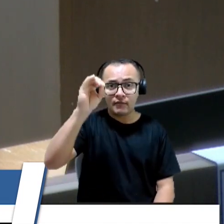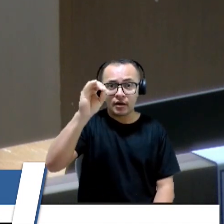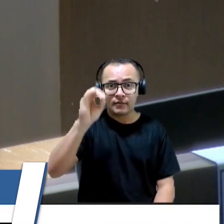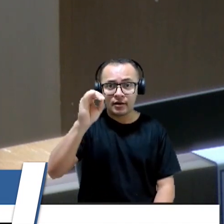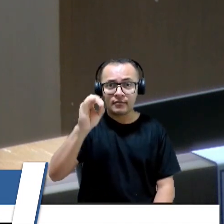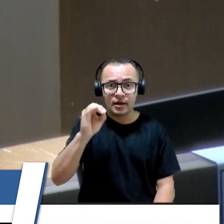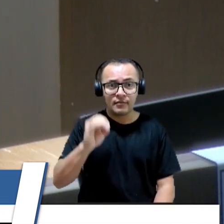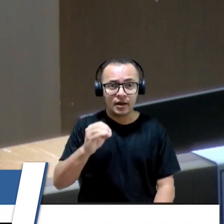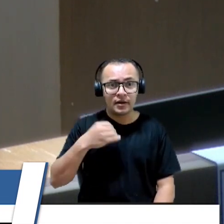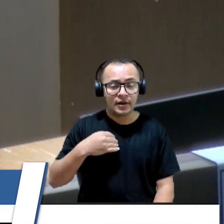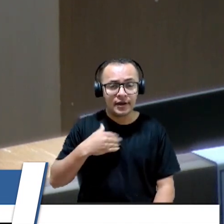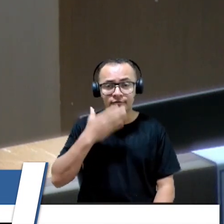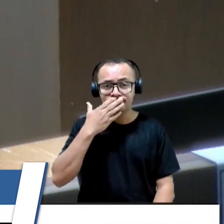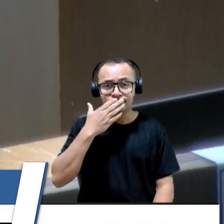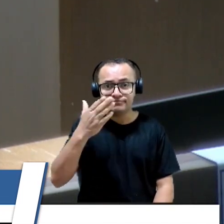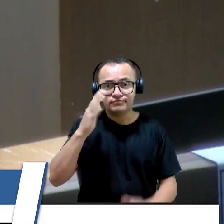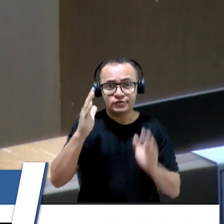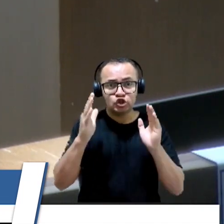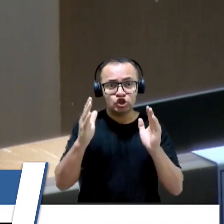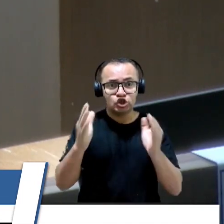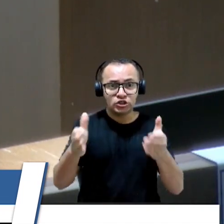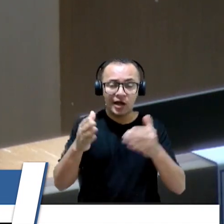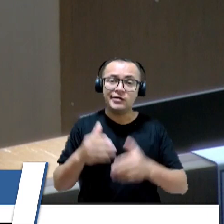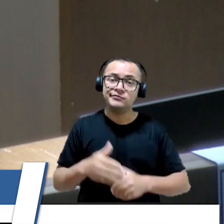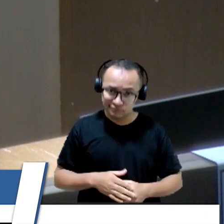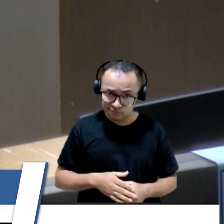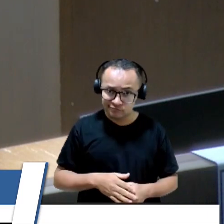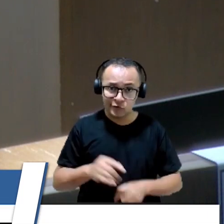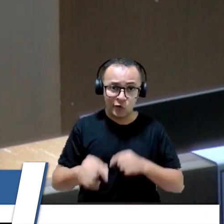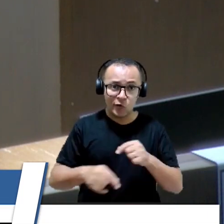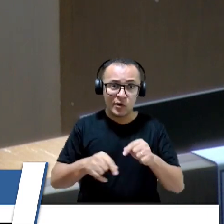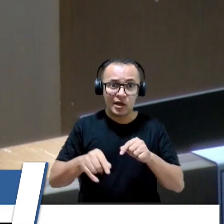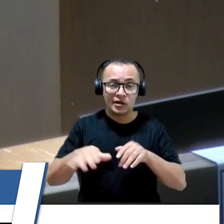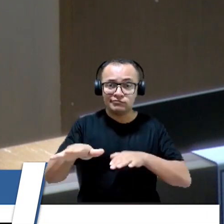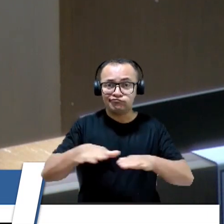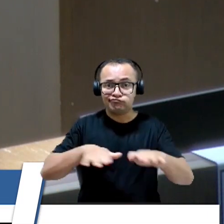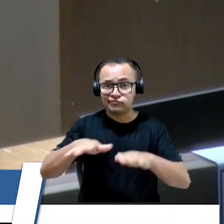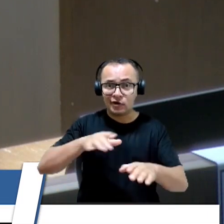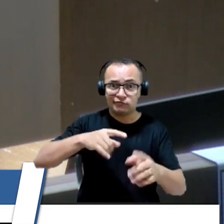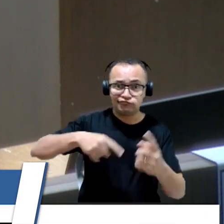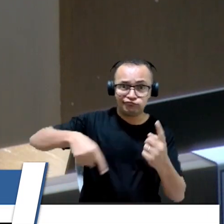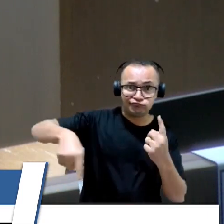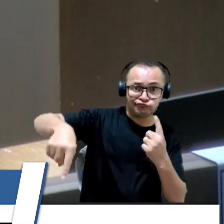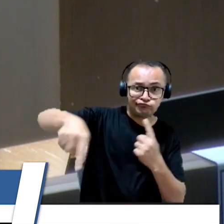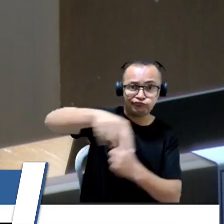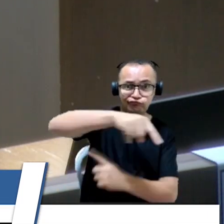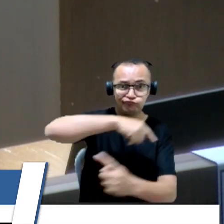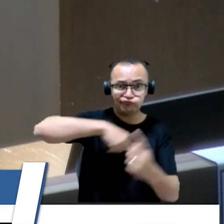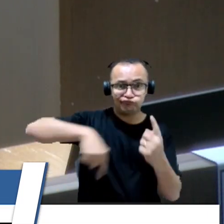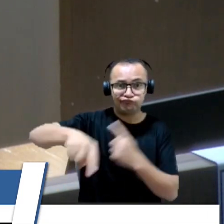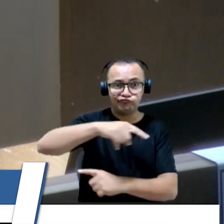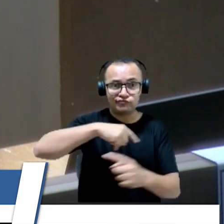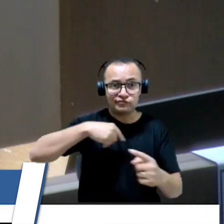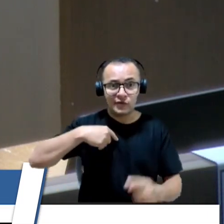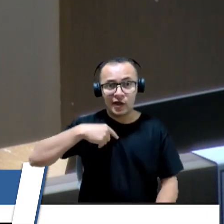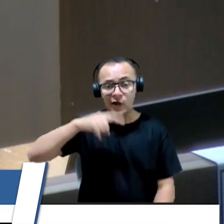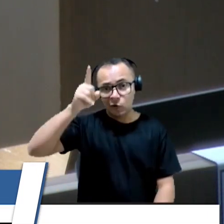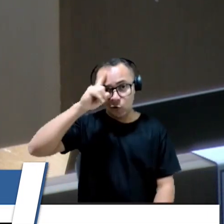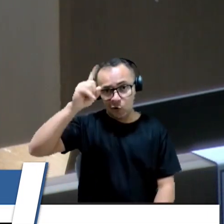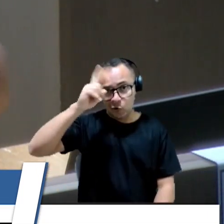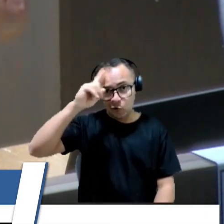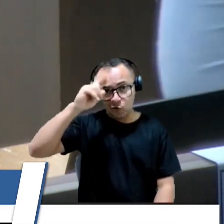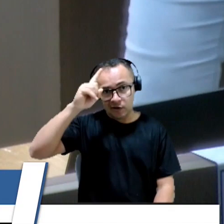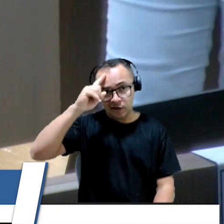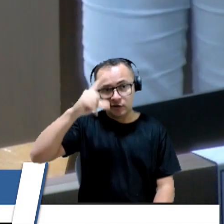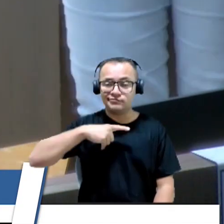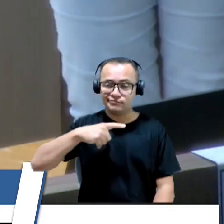a Demar de Barros, para desafogar aquela rotatória ali do Pé de Ferro. Eu passo ali todo dia, ali, agora a